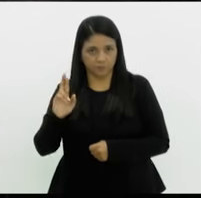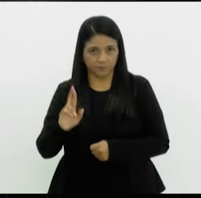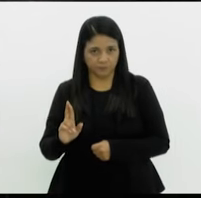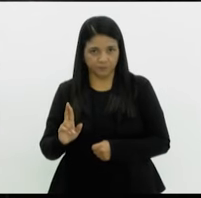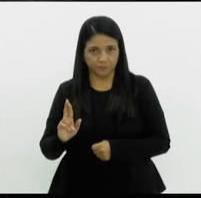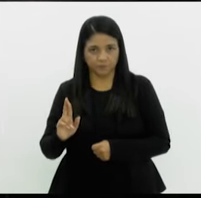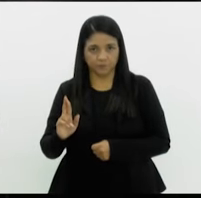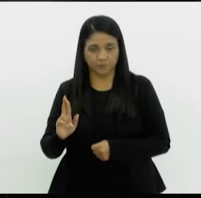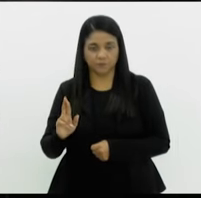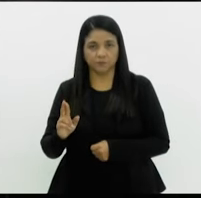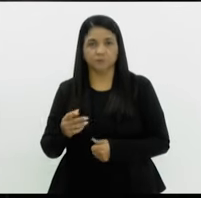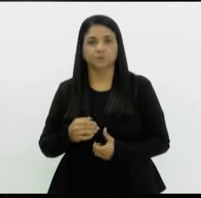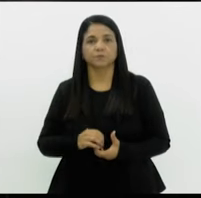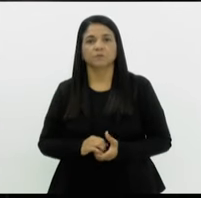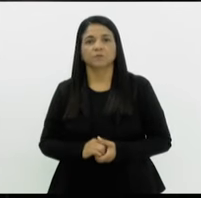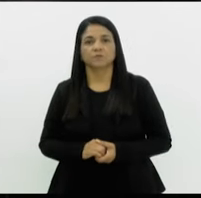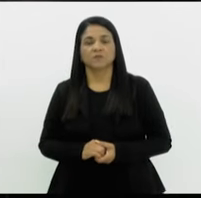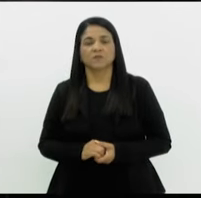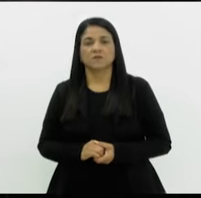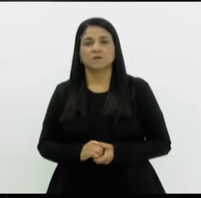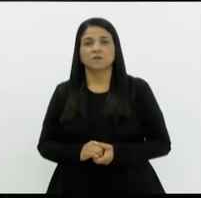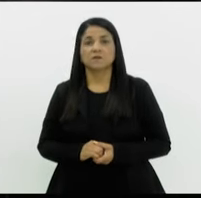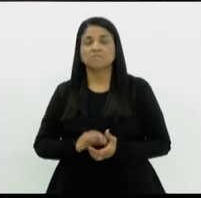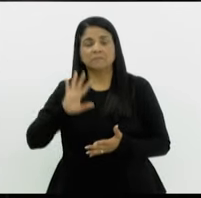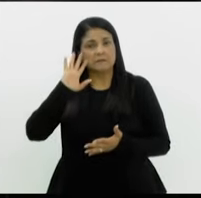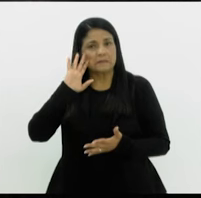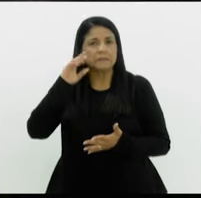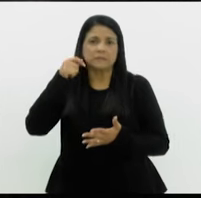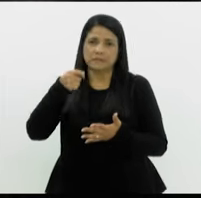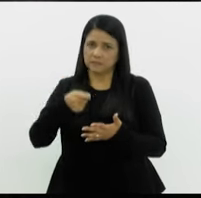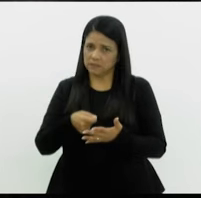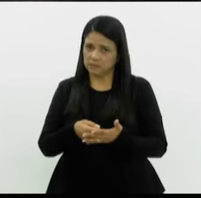reais. Claro que essa decisão